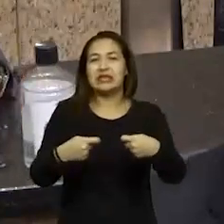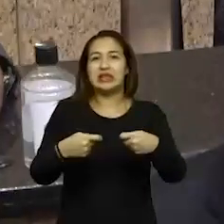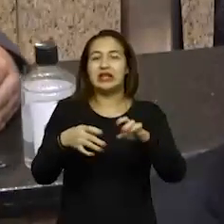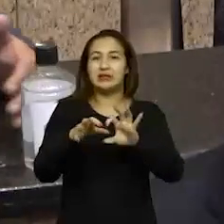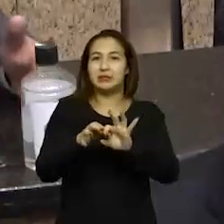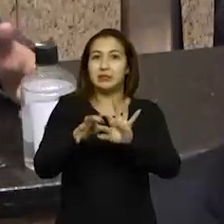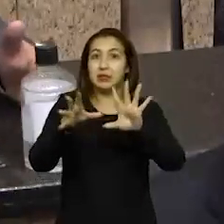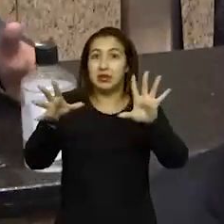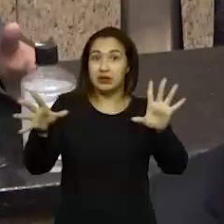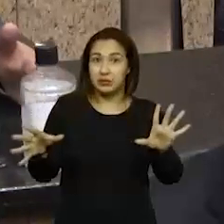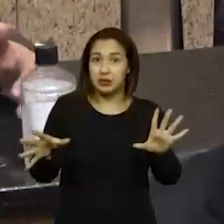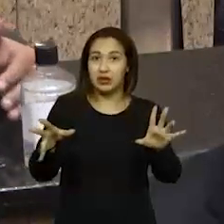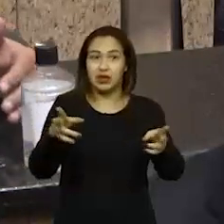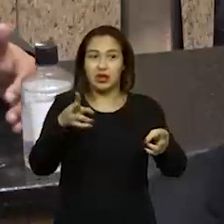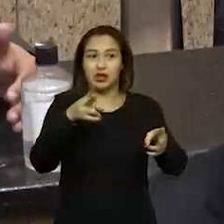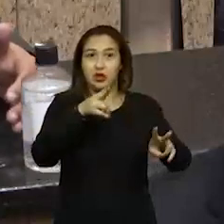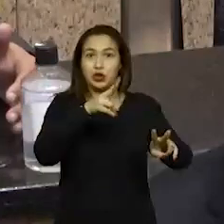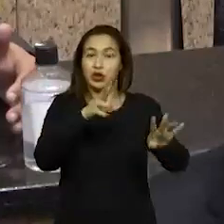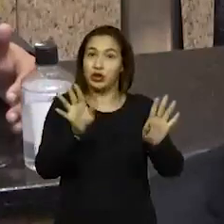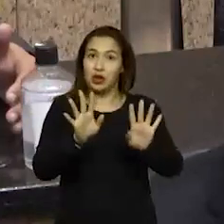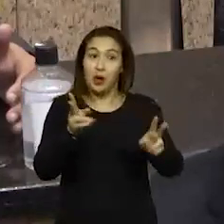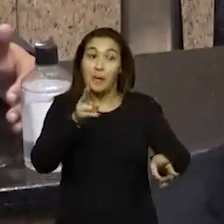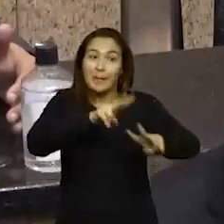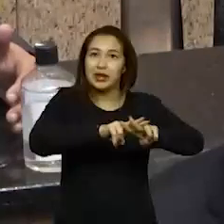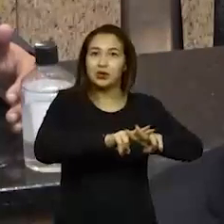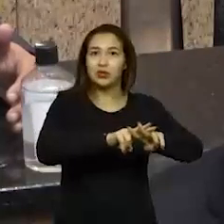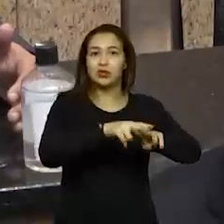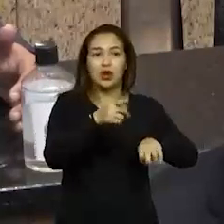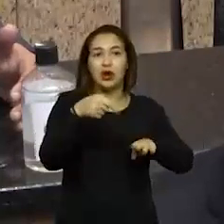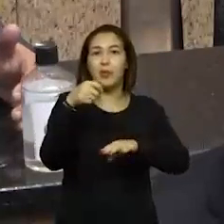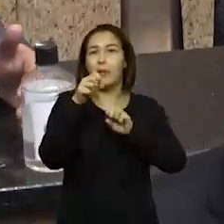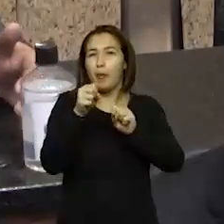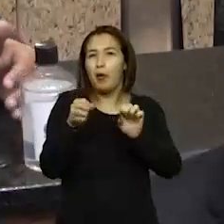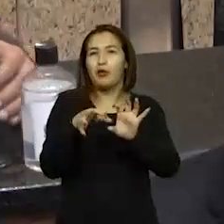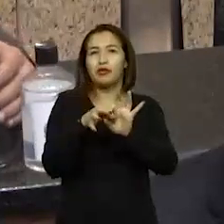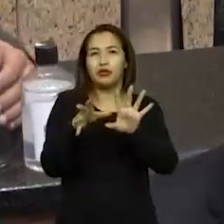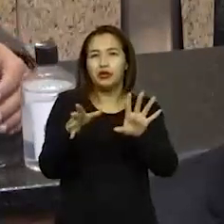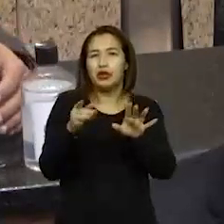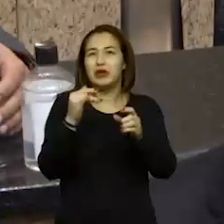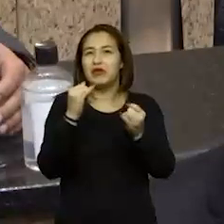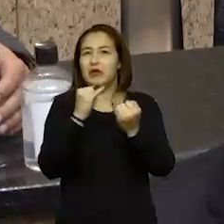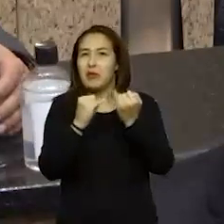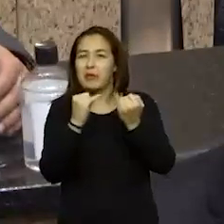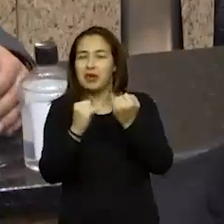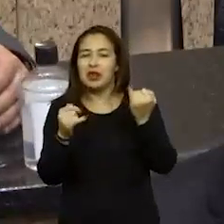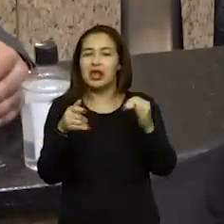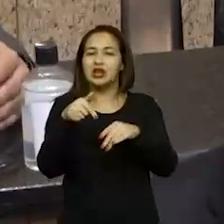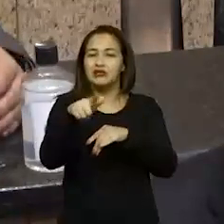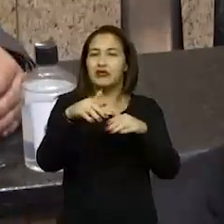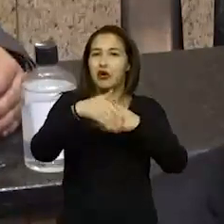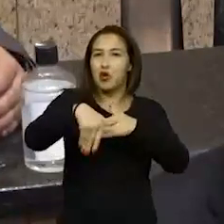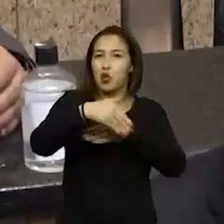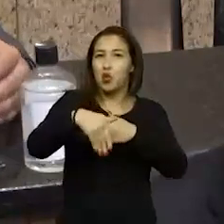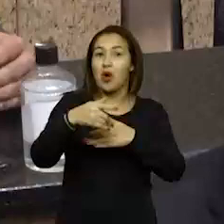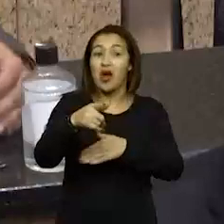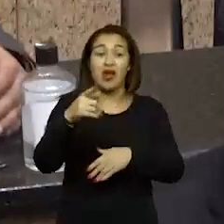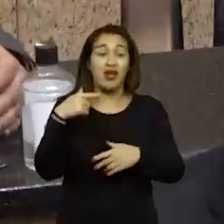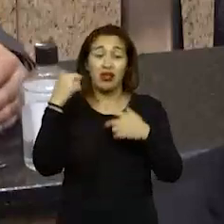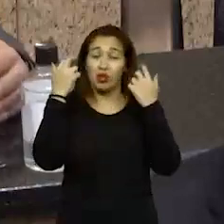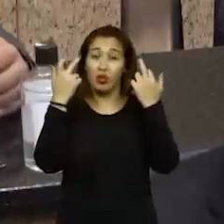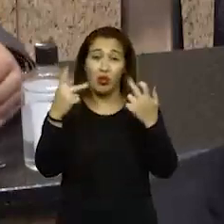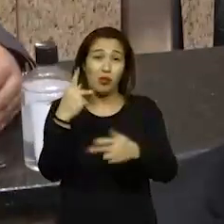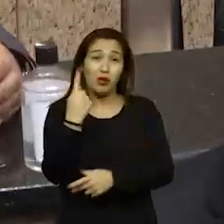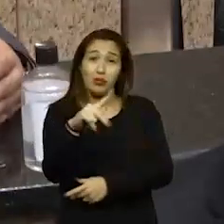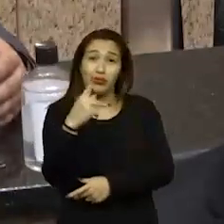liberdade restrita, você coloca ele na rua, não espere que aquele que tem a natureza, que é propensa a praticar o